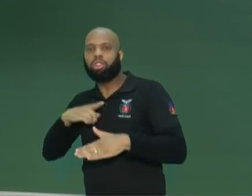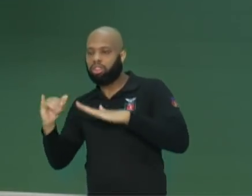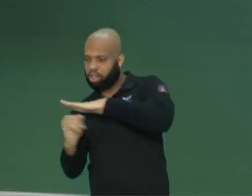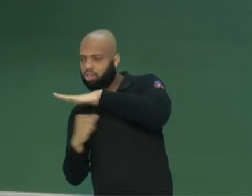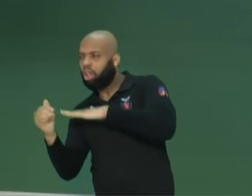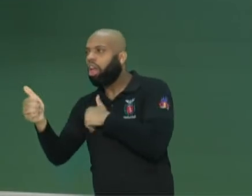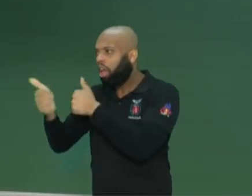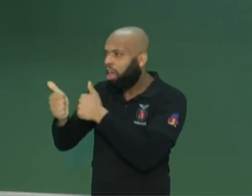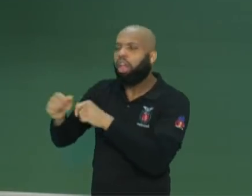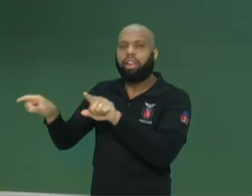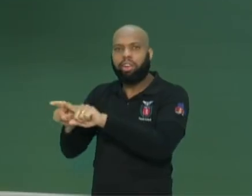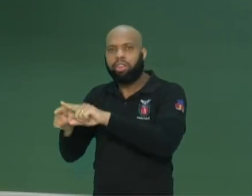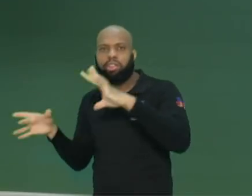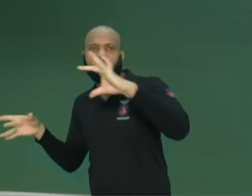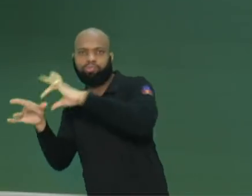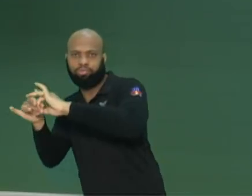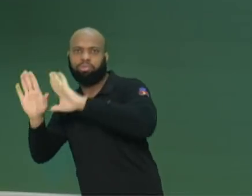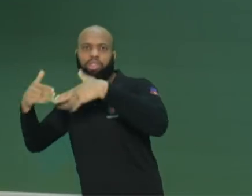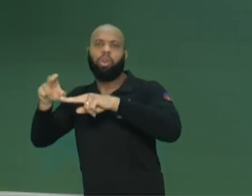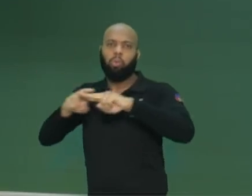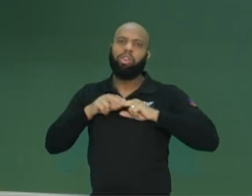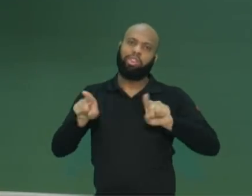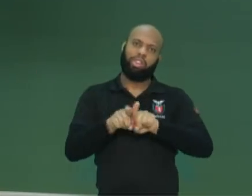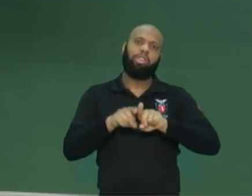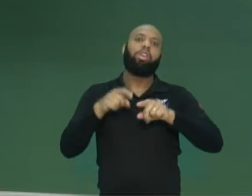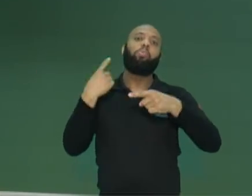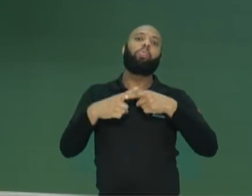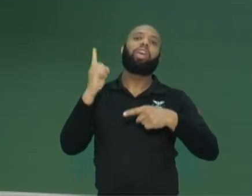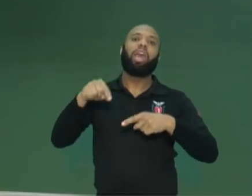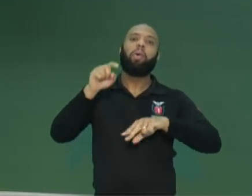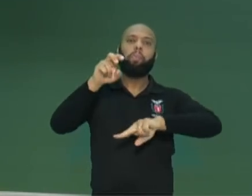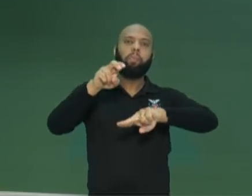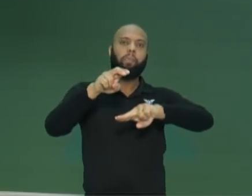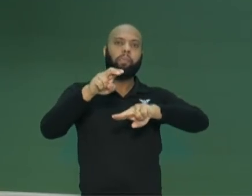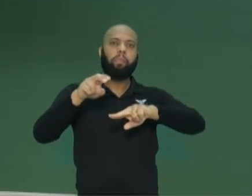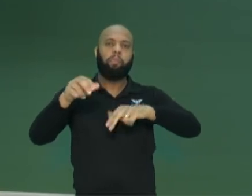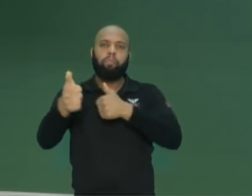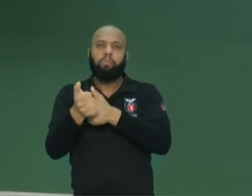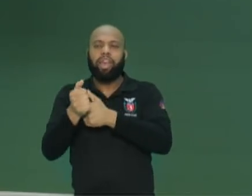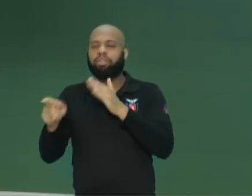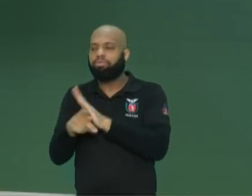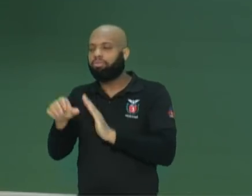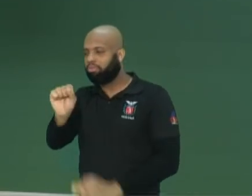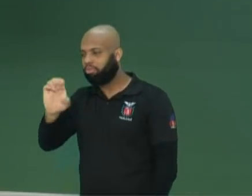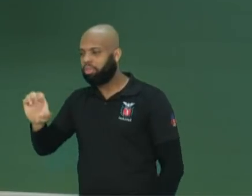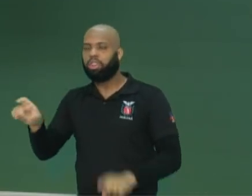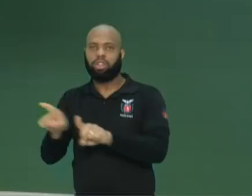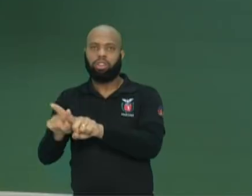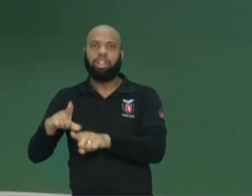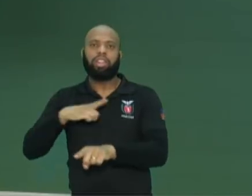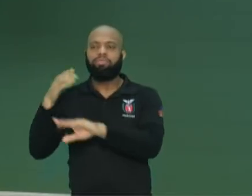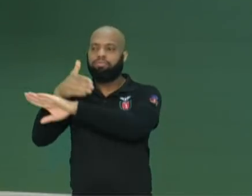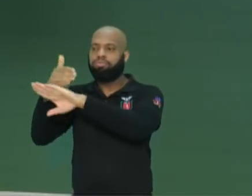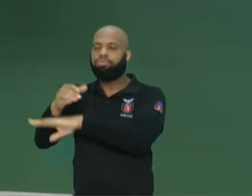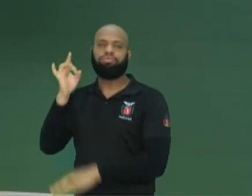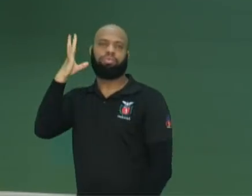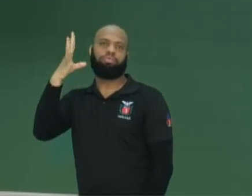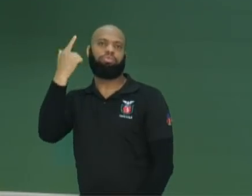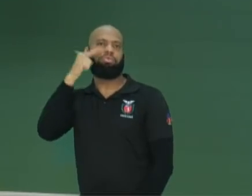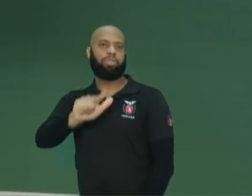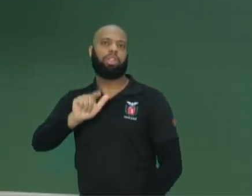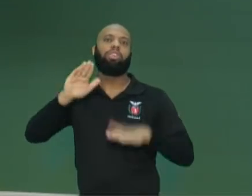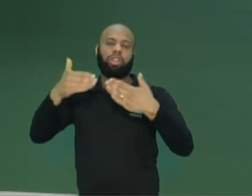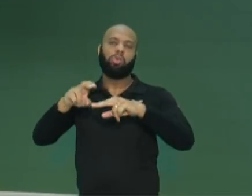ali, ah, é no Mato Grosso do Sul, mas é perto e tem ligações que facilitam o acesso, então elas acabam se instalando nessas